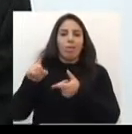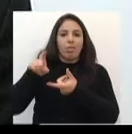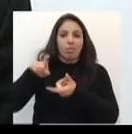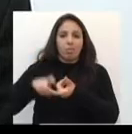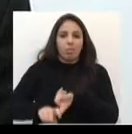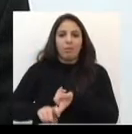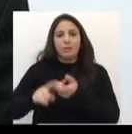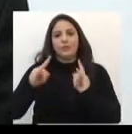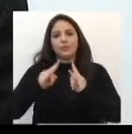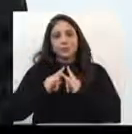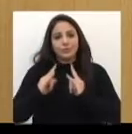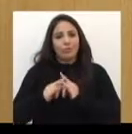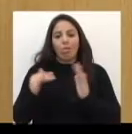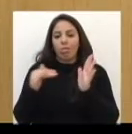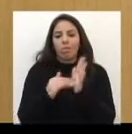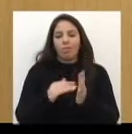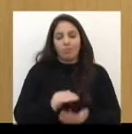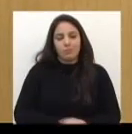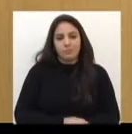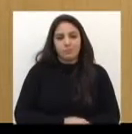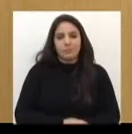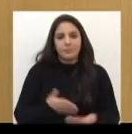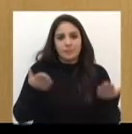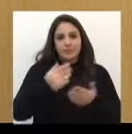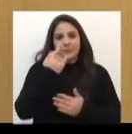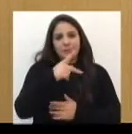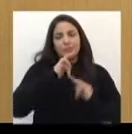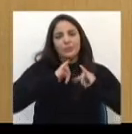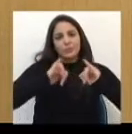instituições estão chegando ao seu limite. E estas